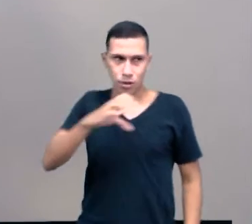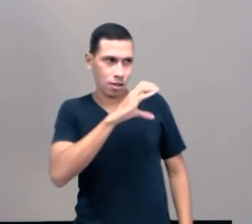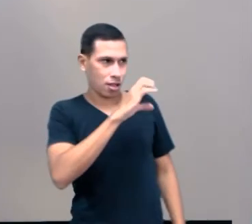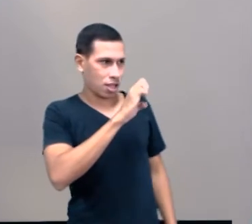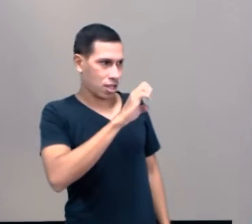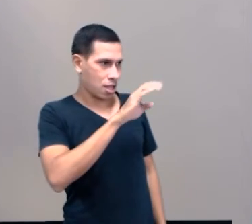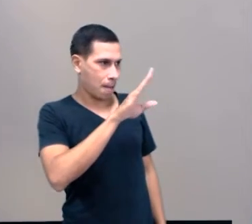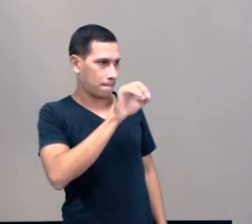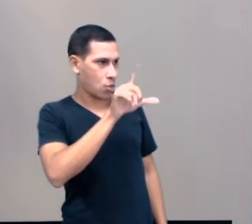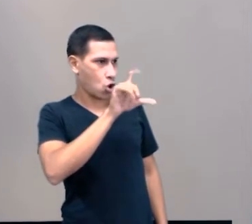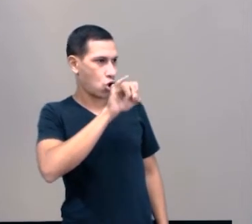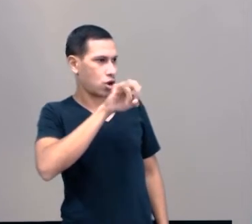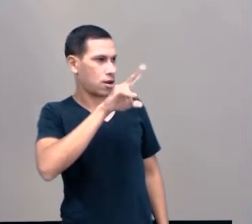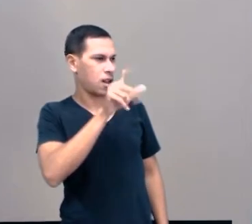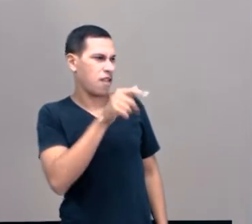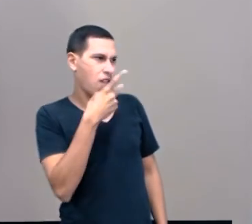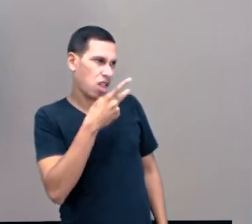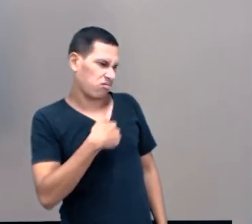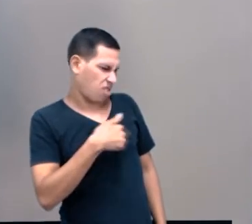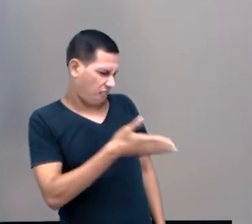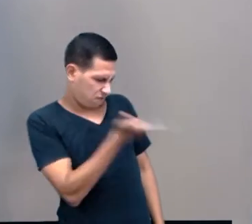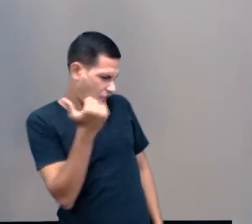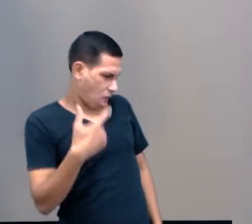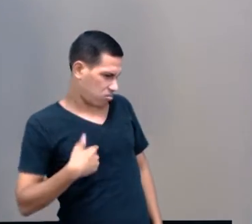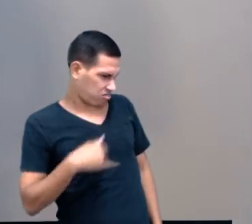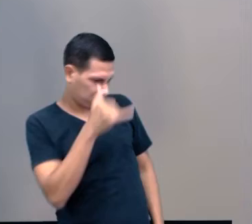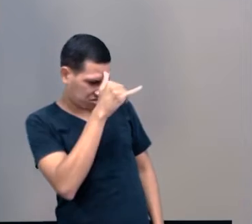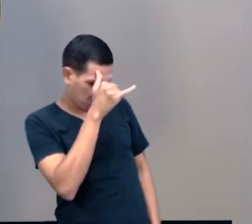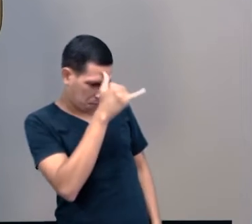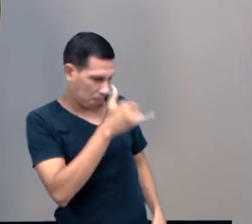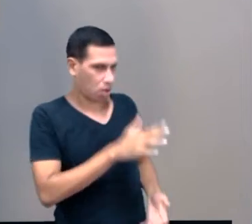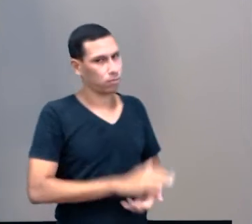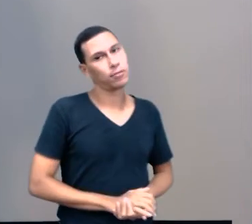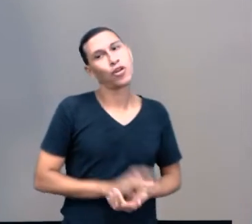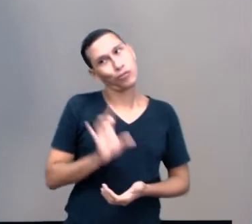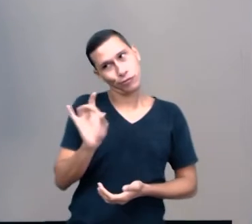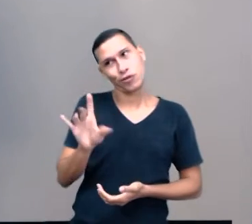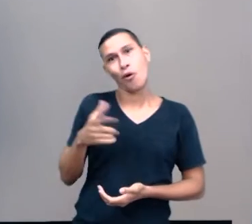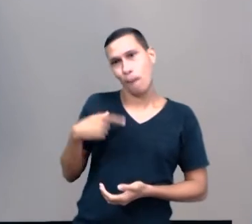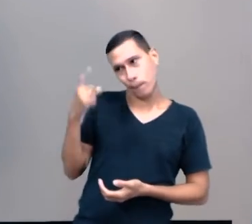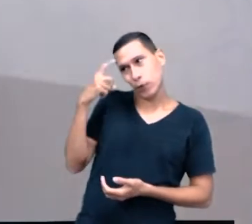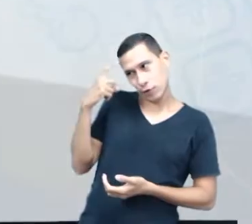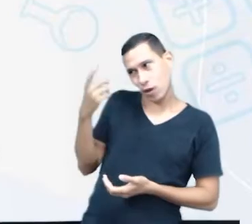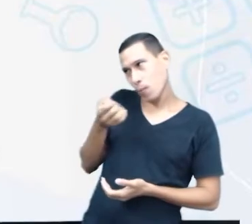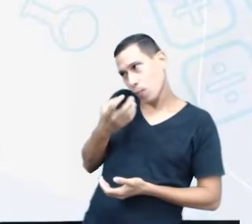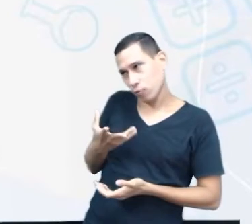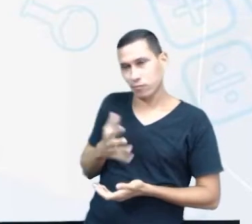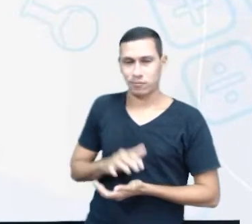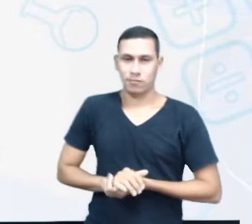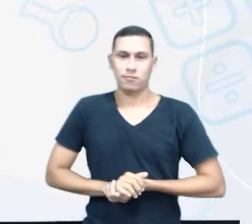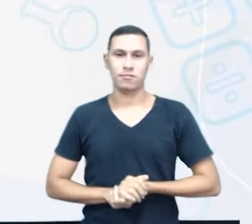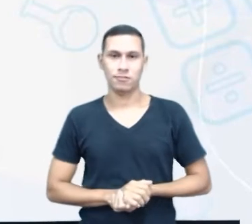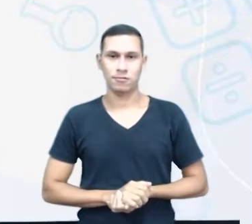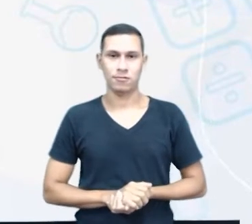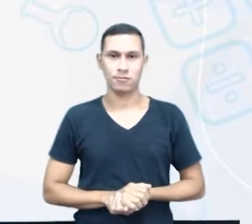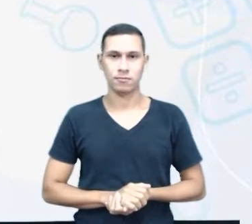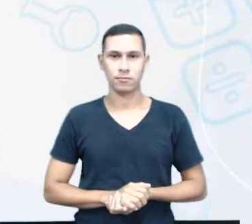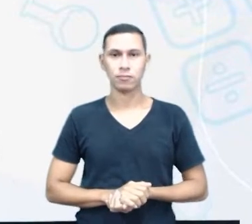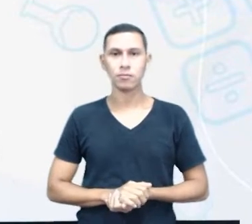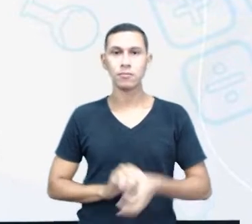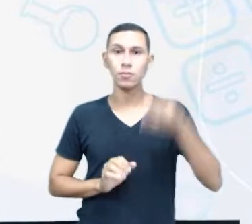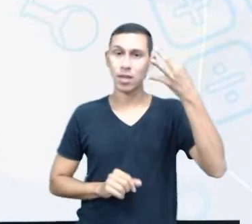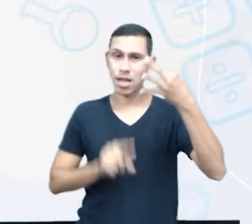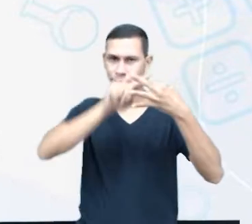Que bom que ele está pensando, que se ele estivesse falando, ele iria apanhar. Com certeza. O